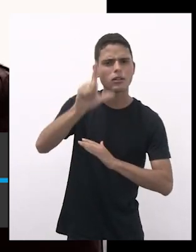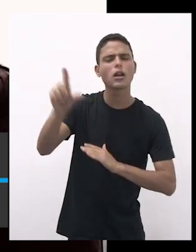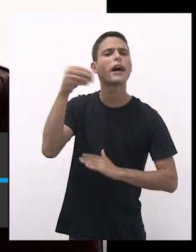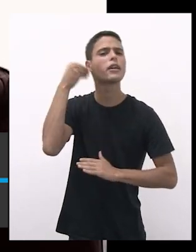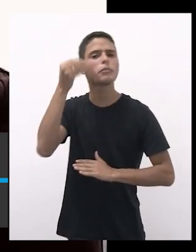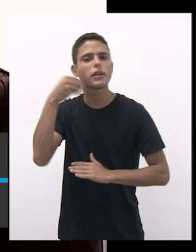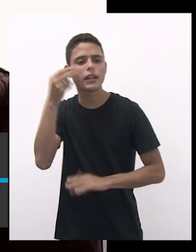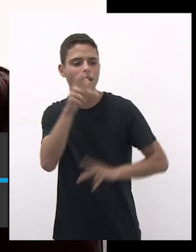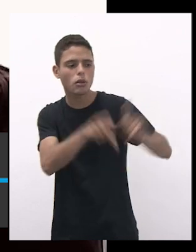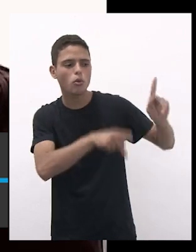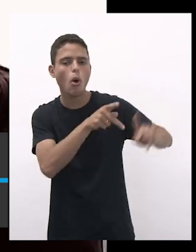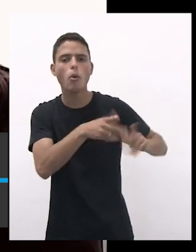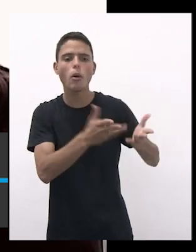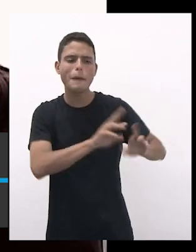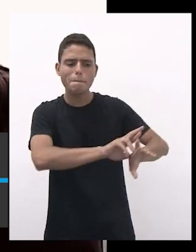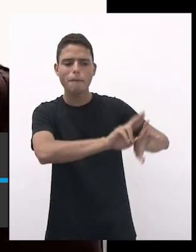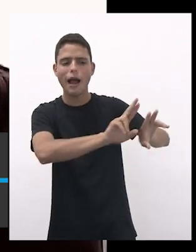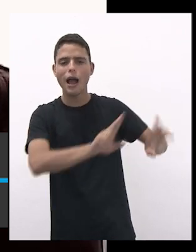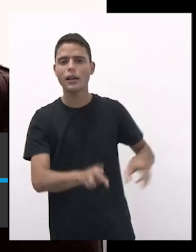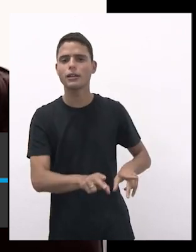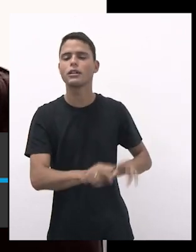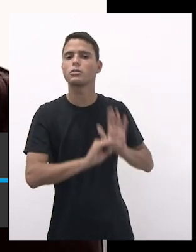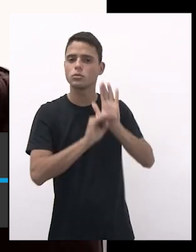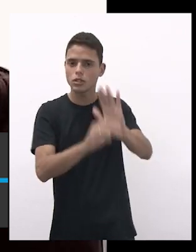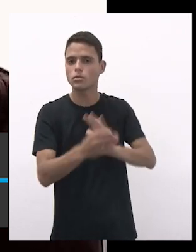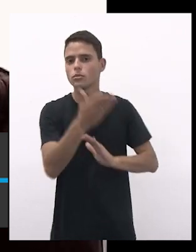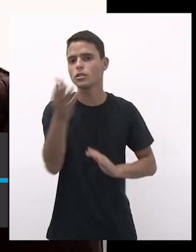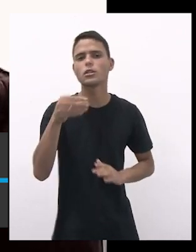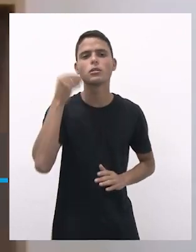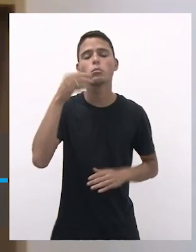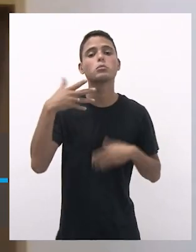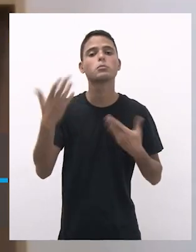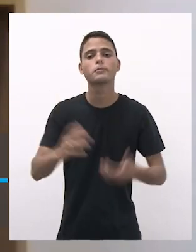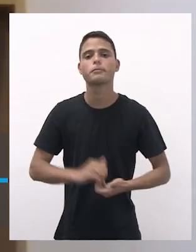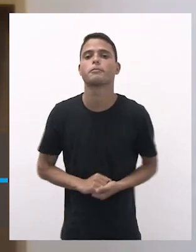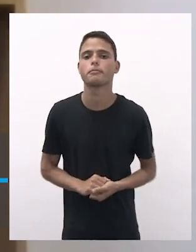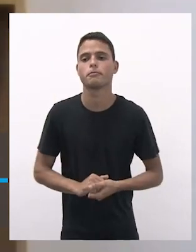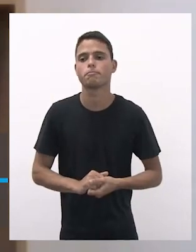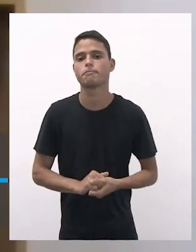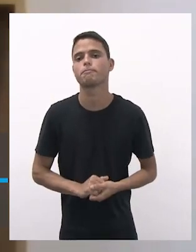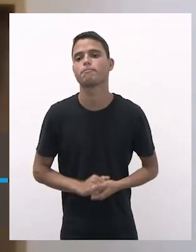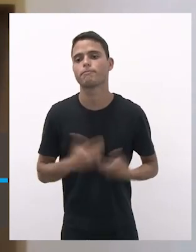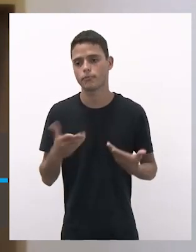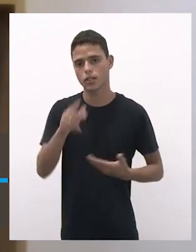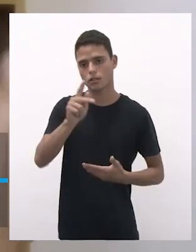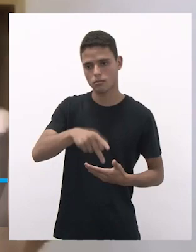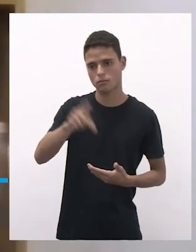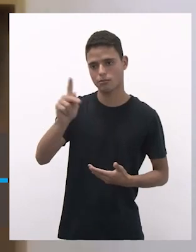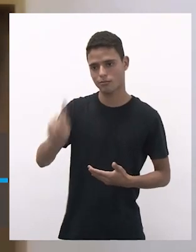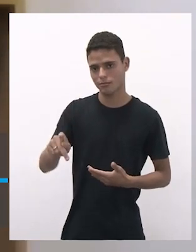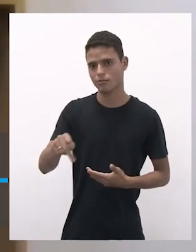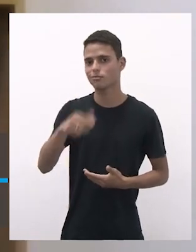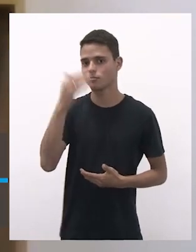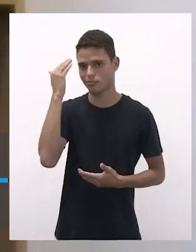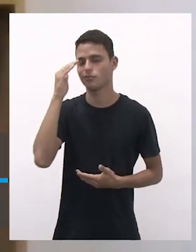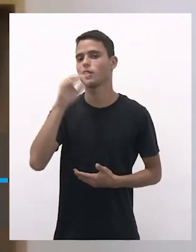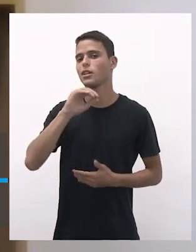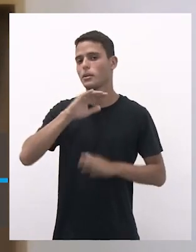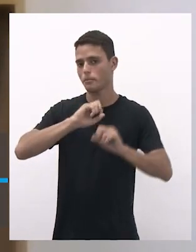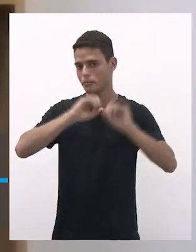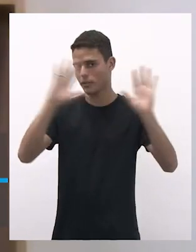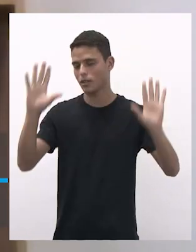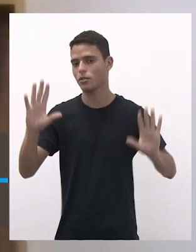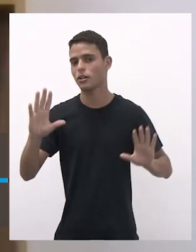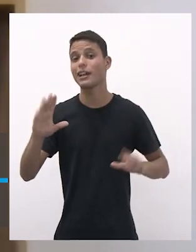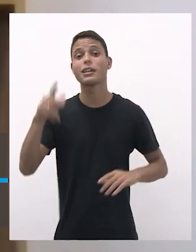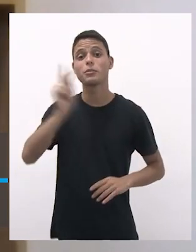tão diversificado tem trazido para você? Olha, eu sou professora, só para você entender, né? Eu sou professora